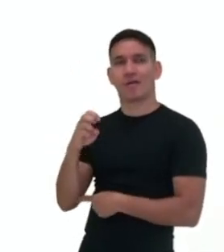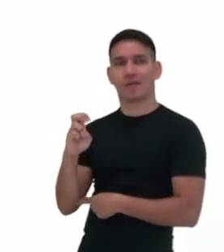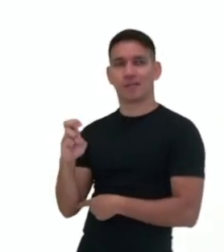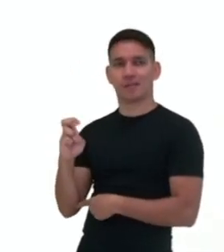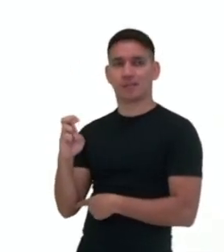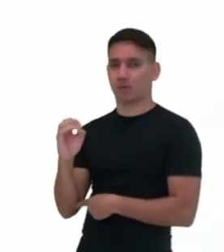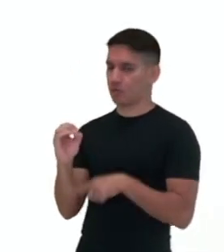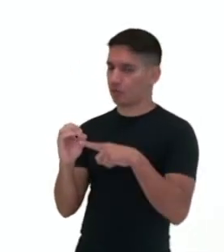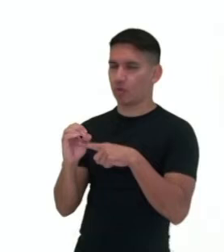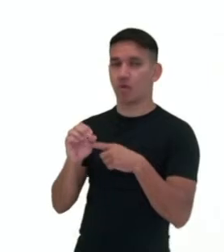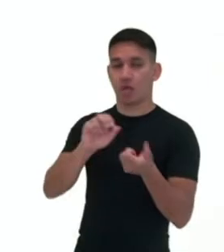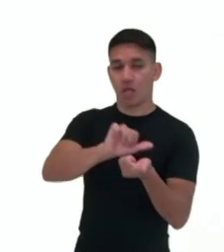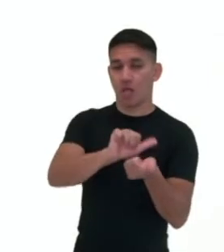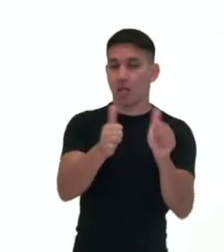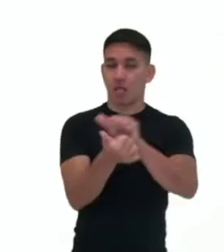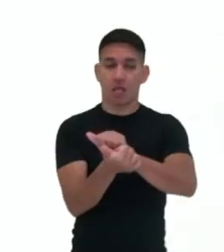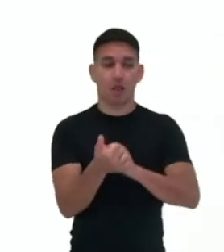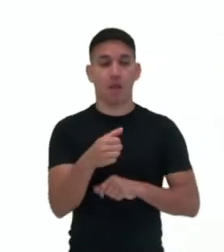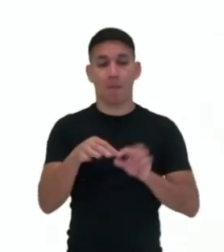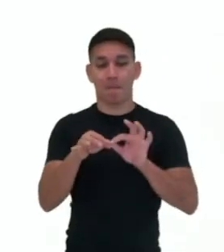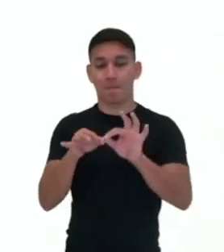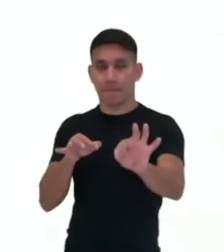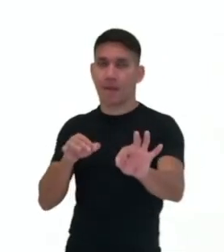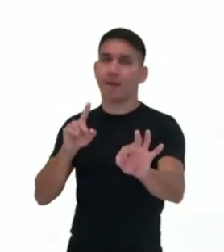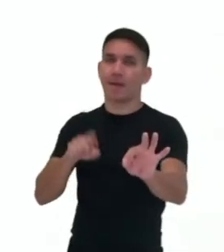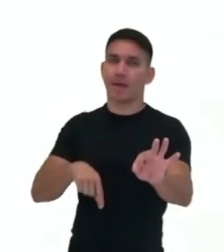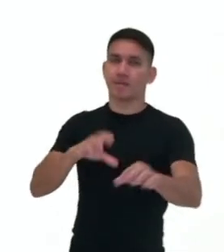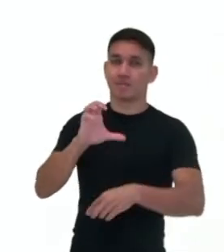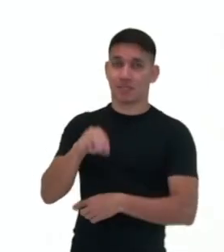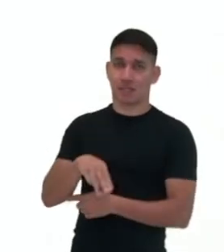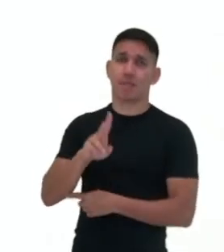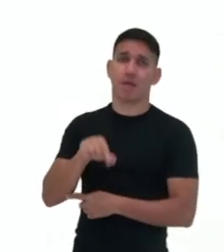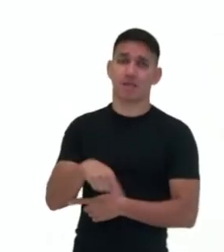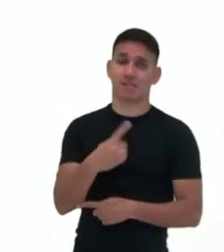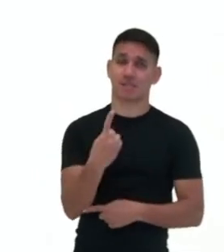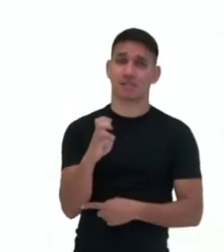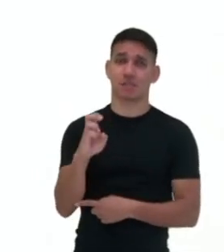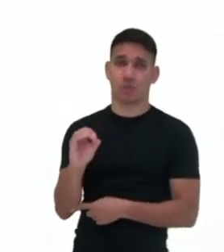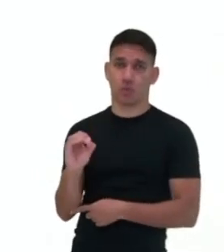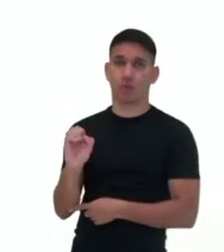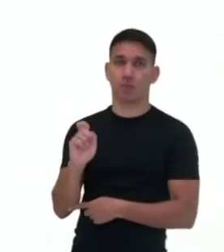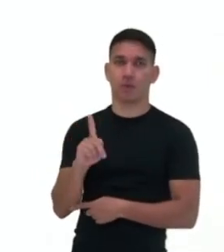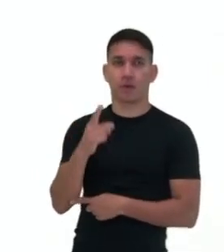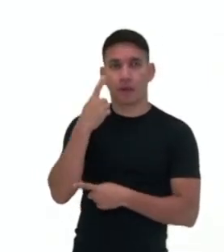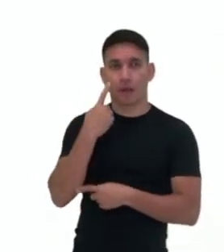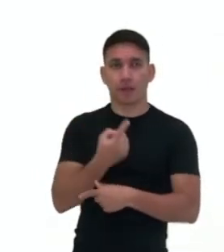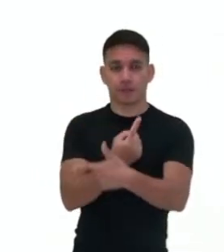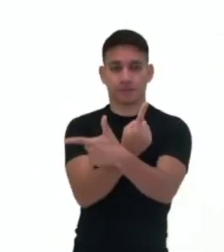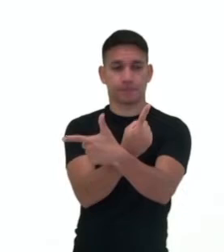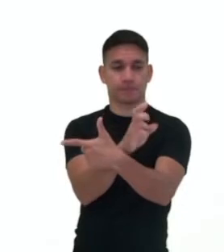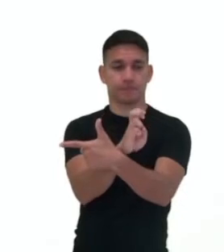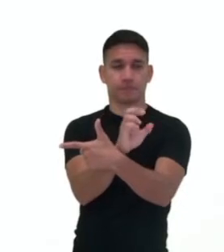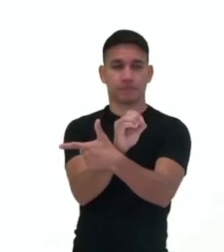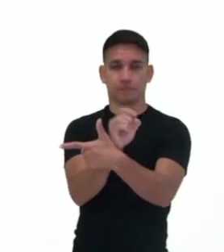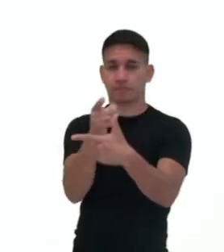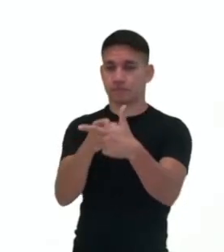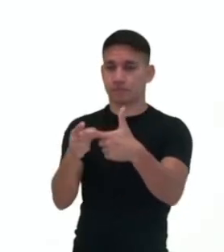gente multiplica por 100, né? Eu tenho 150 centímetros, né? Vamos fazer essa divisão, 150 divididos